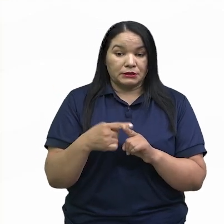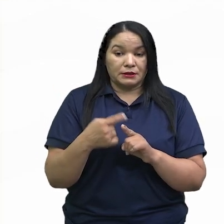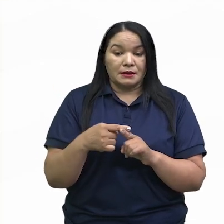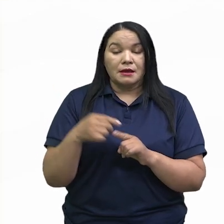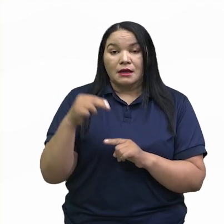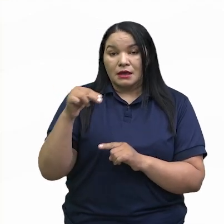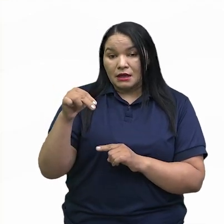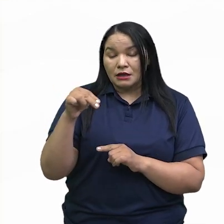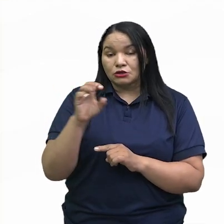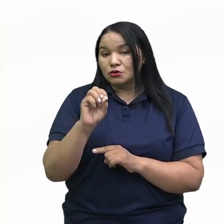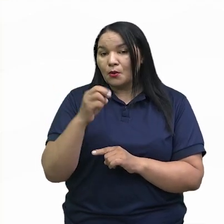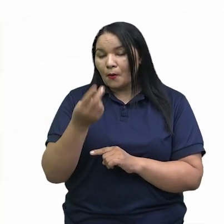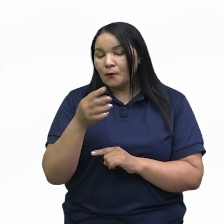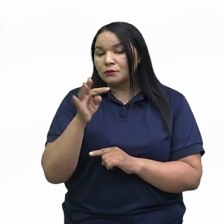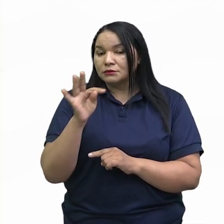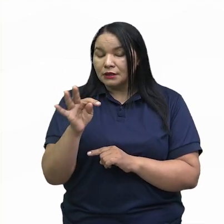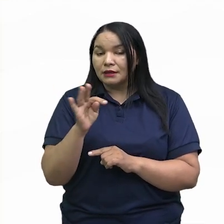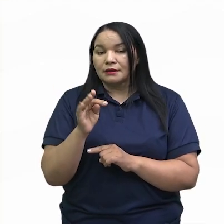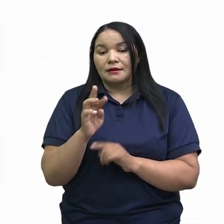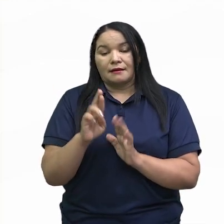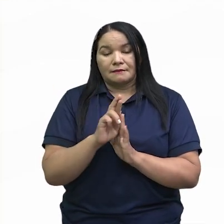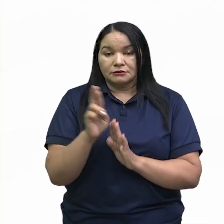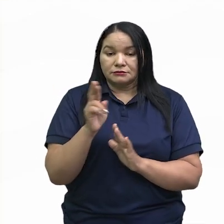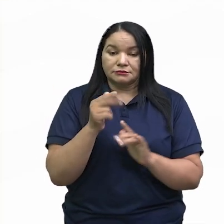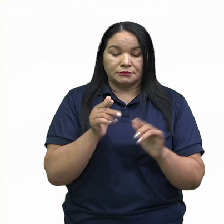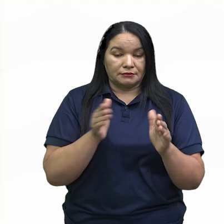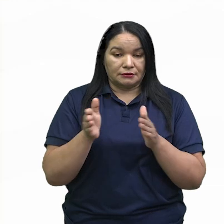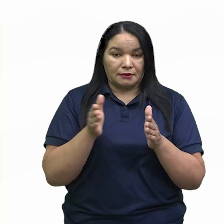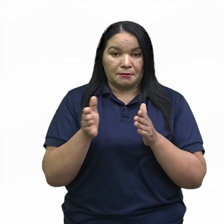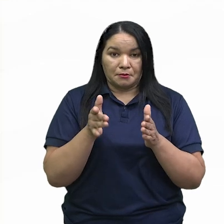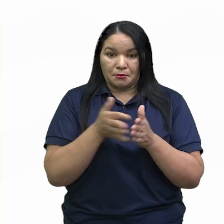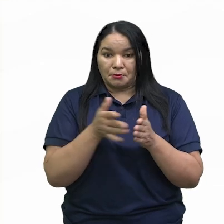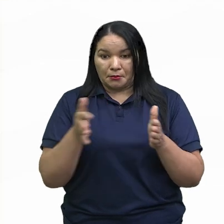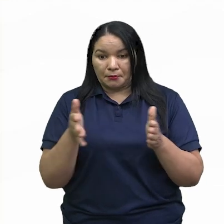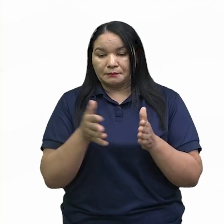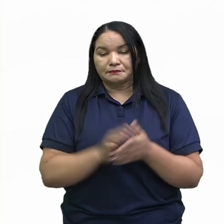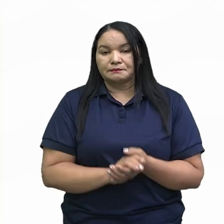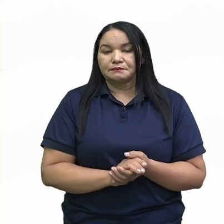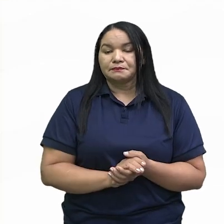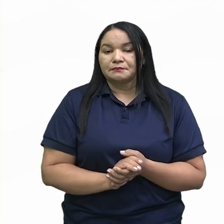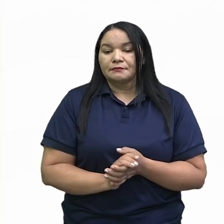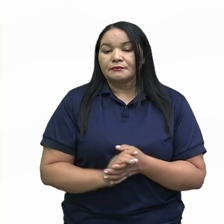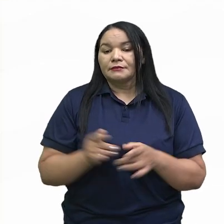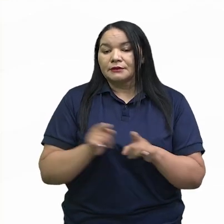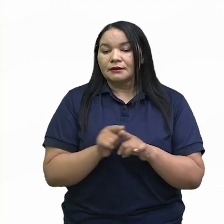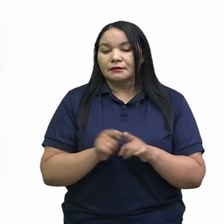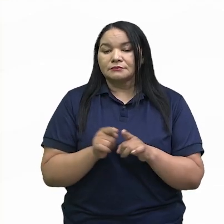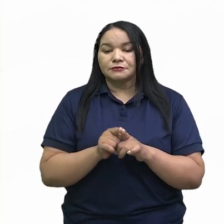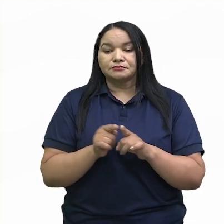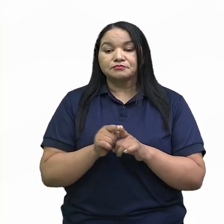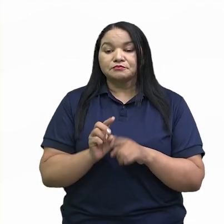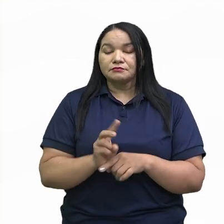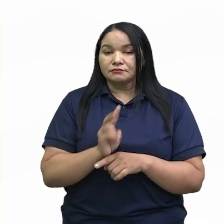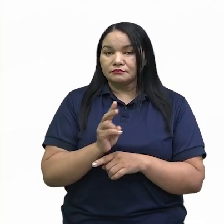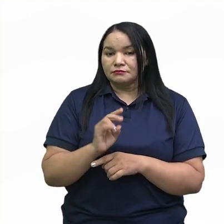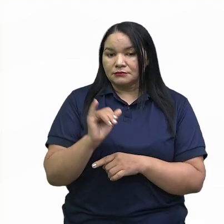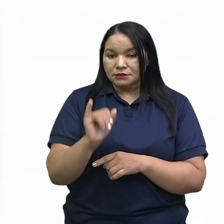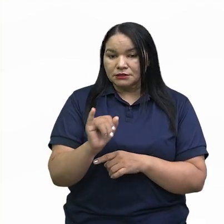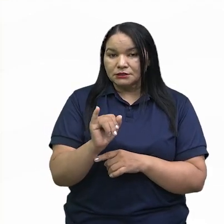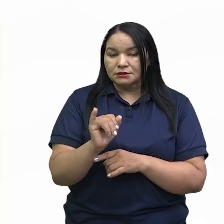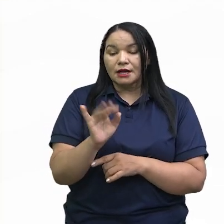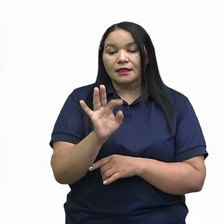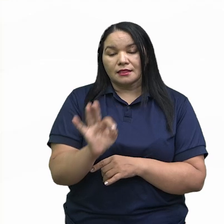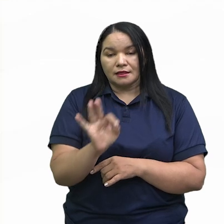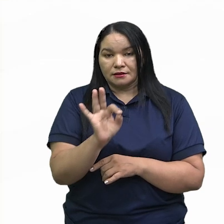tanto N quanto T vão representar o tempo. Importante aqui, galera, esse valor de I, esse valor